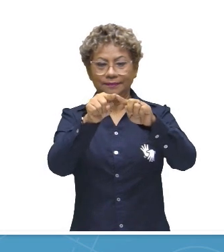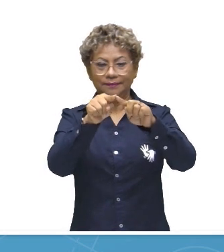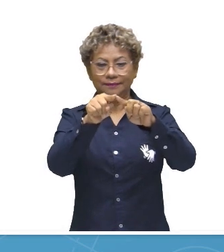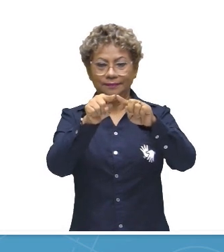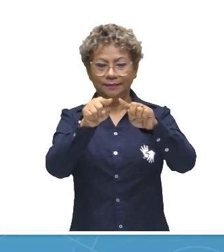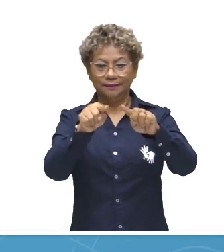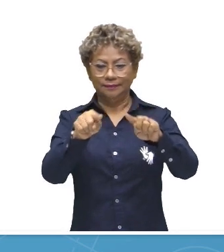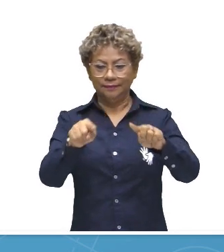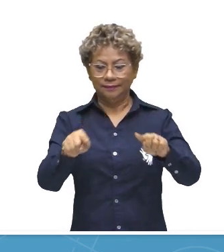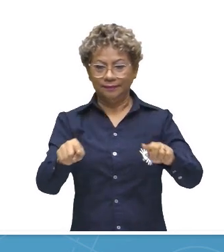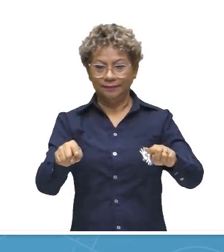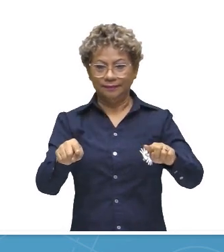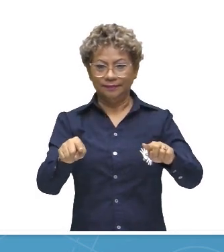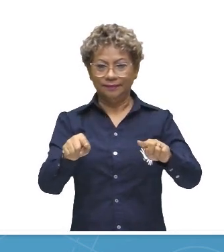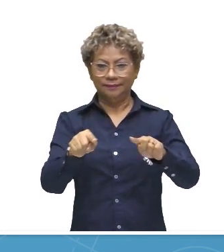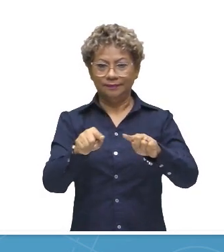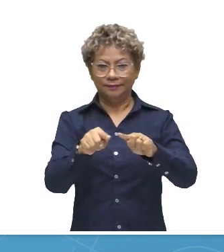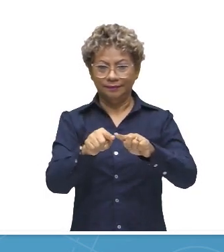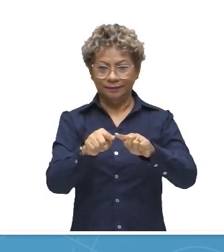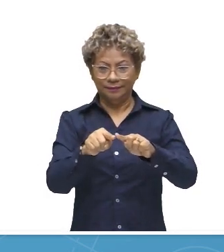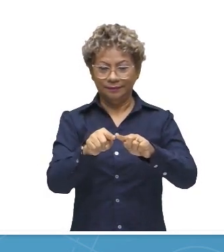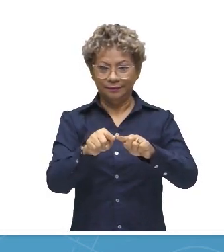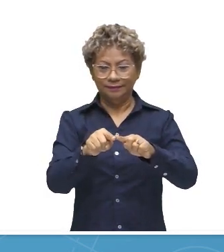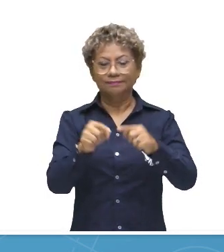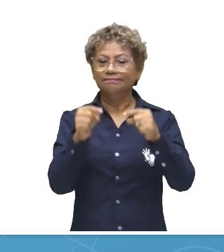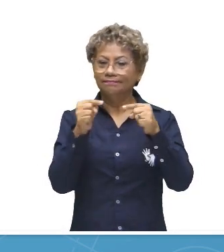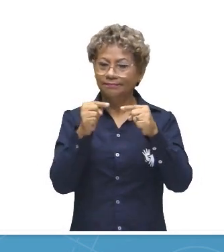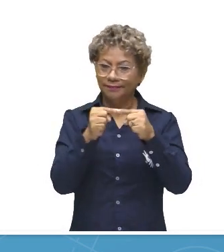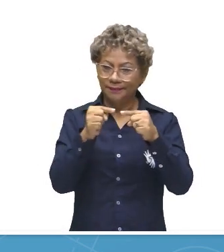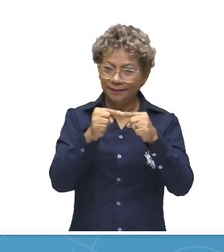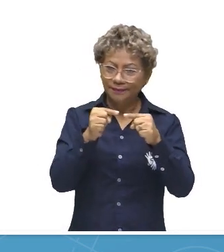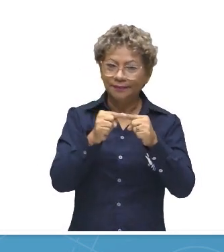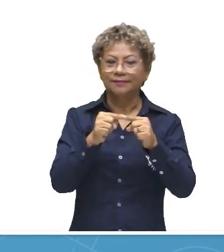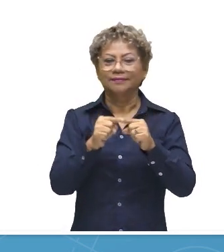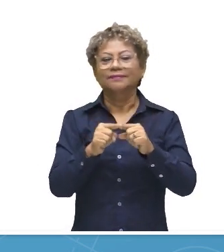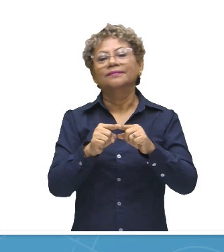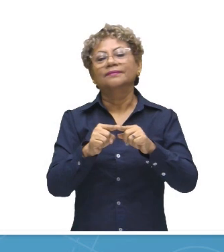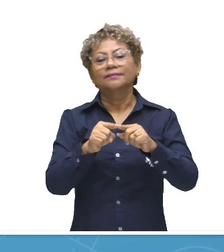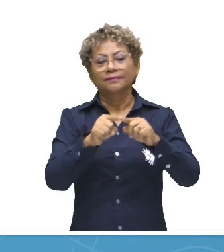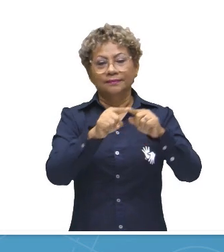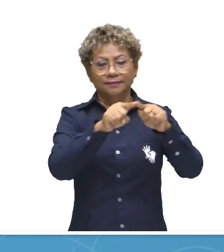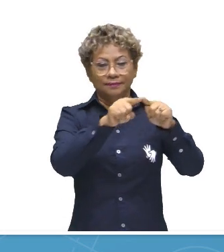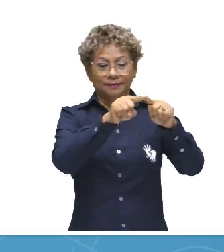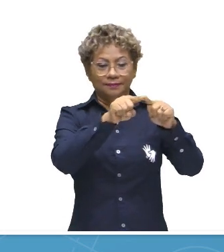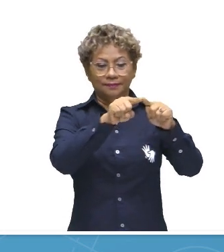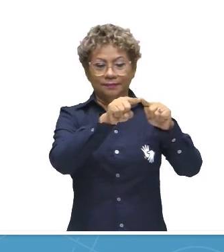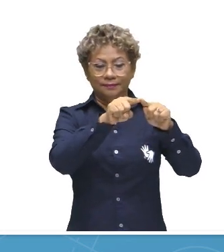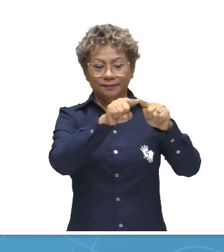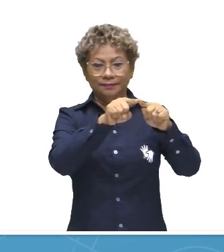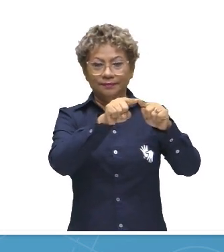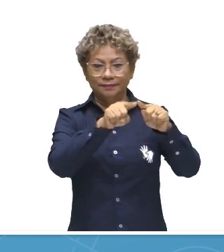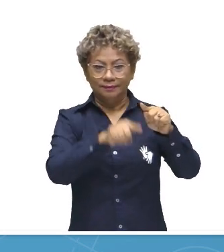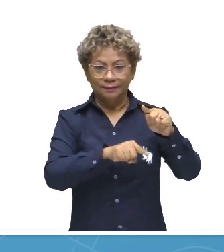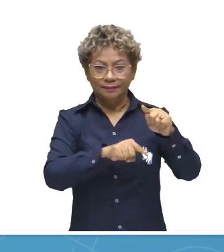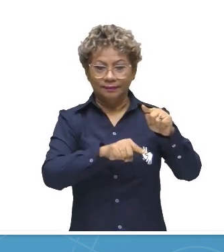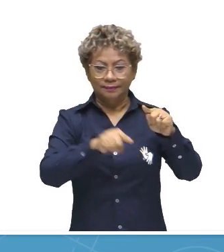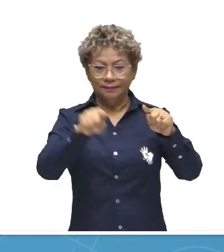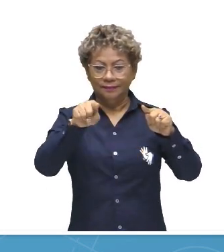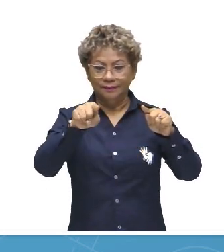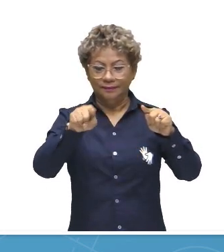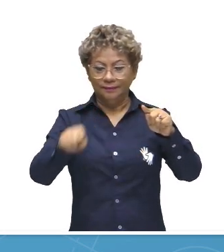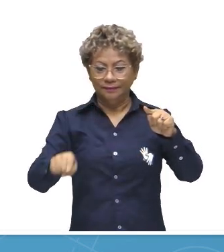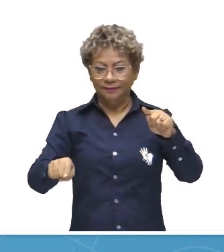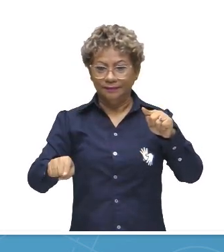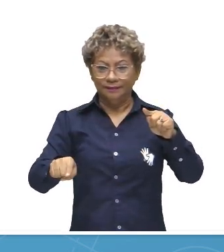primeiro segmento, né? Vamos supor, pegou aqui... Seguido, né? São segmentos consecutivos, formou o